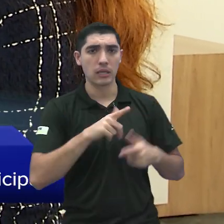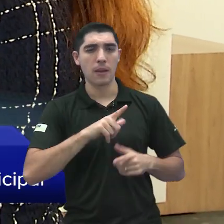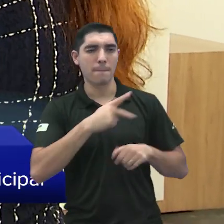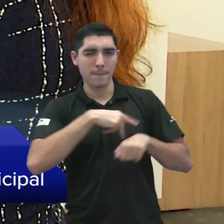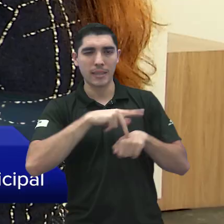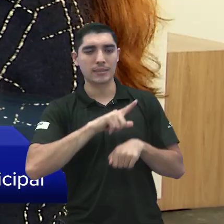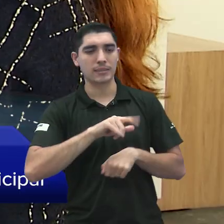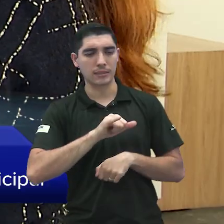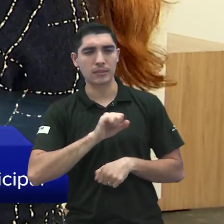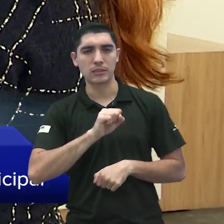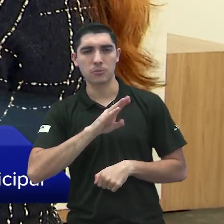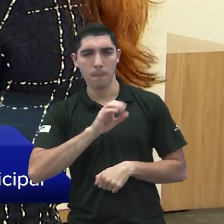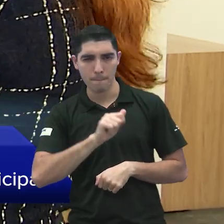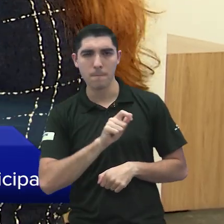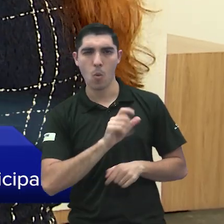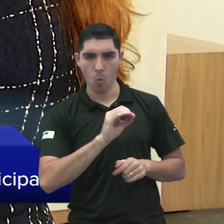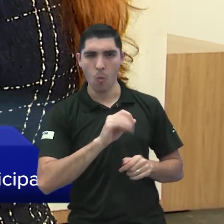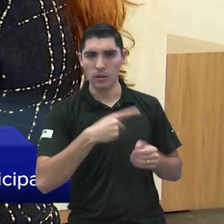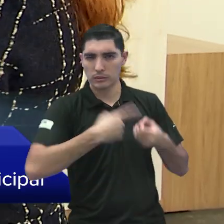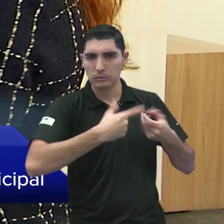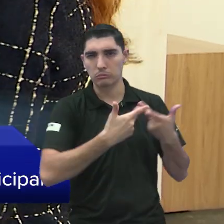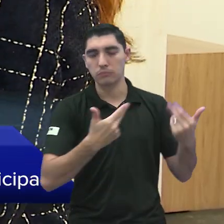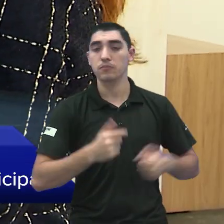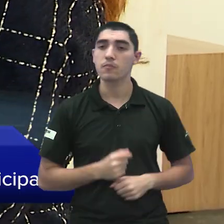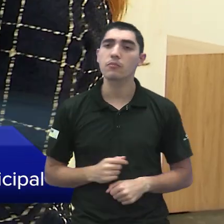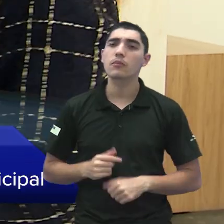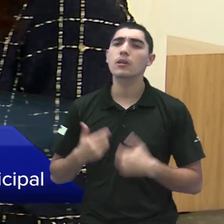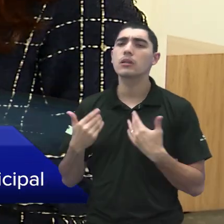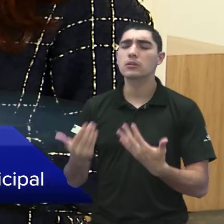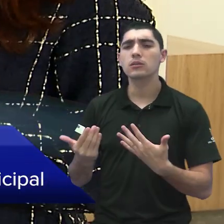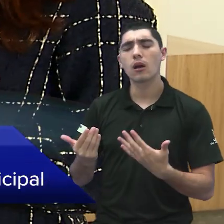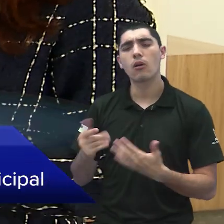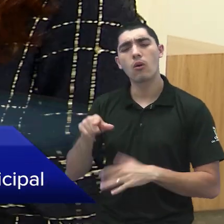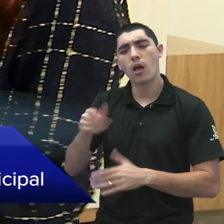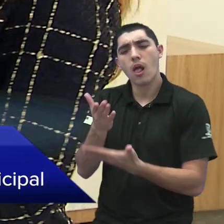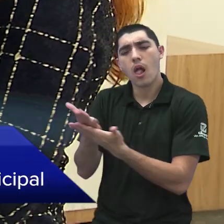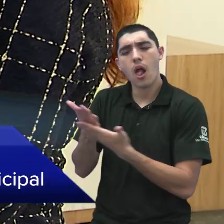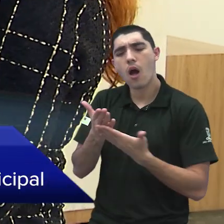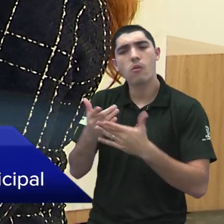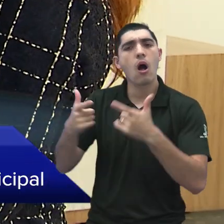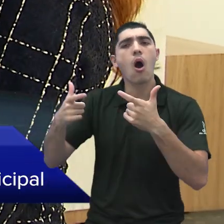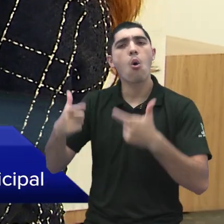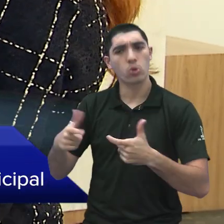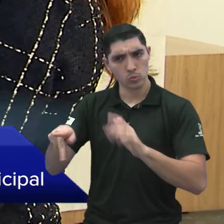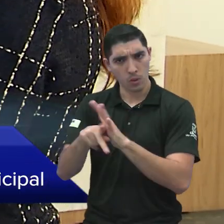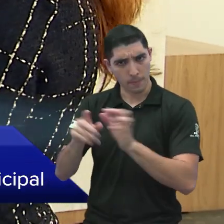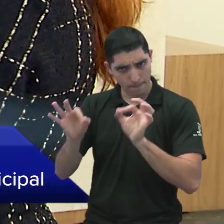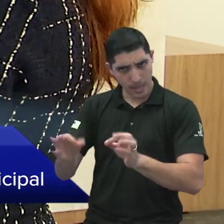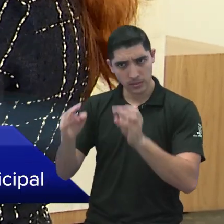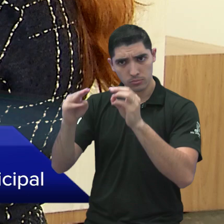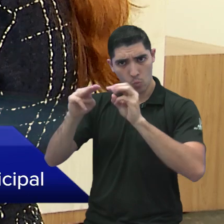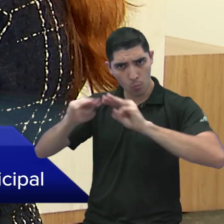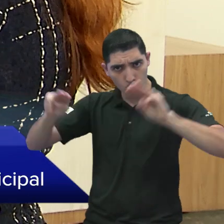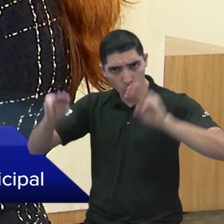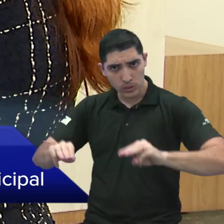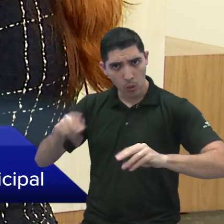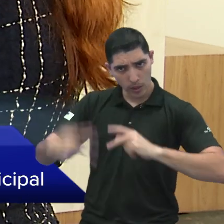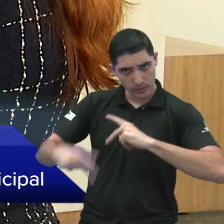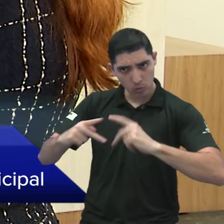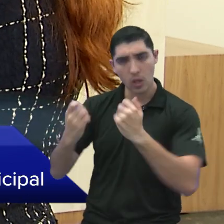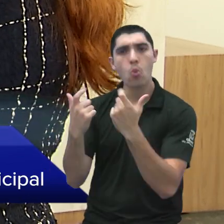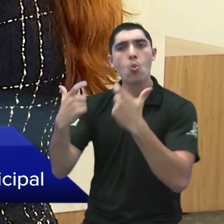museu. Bianca, eu ia até comentar sobre isso, né? As aulas, elas vão acontecer no auditório do Museu Municipal, é